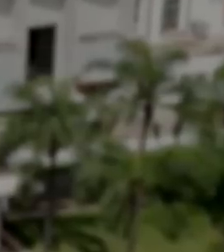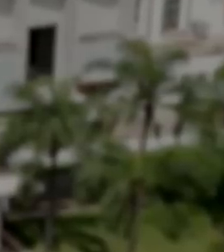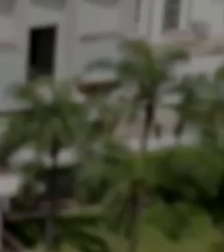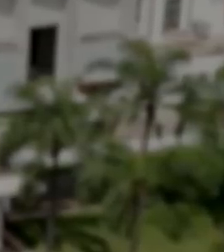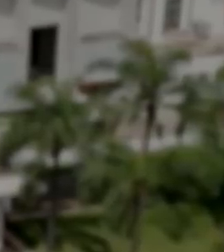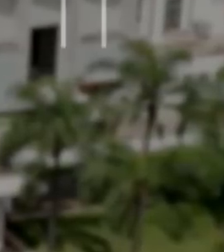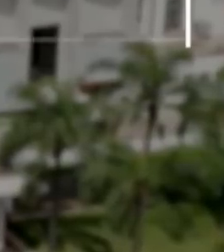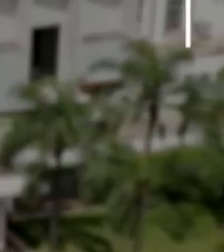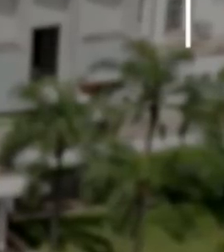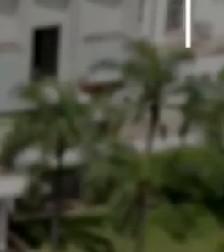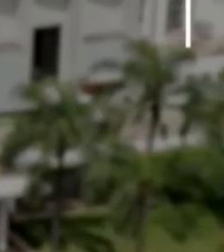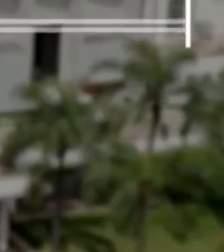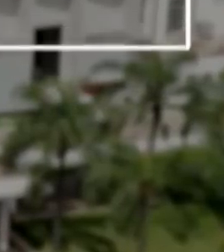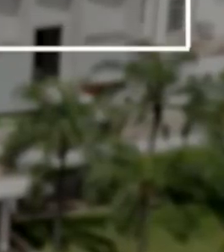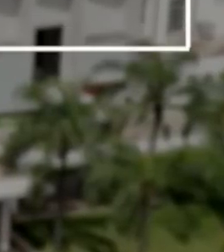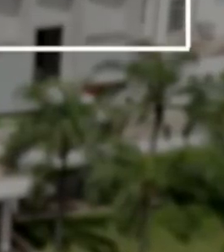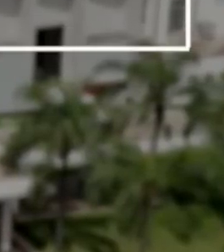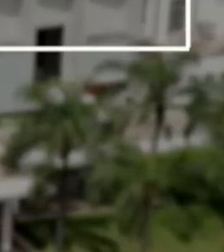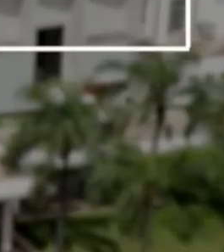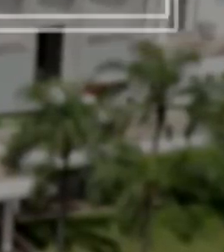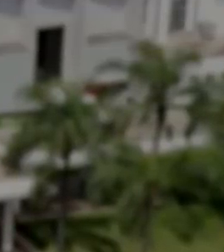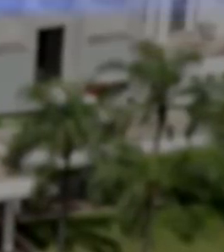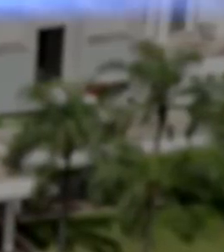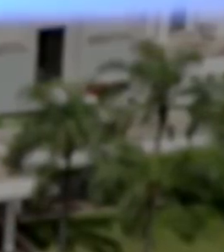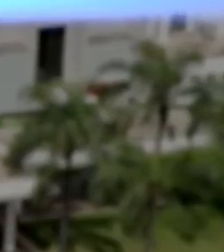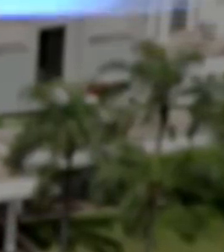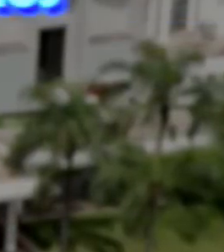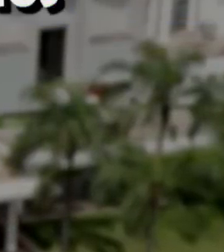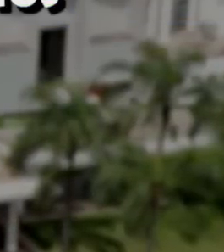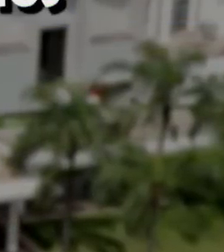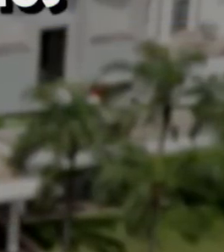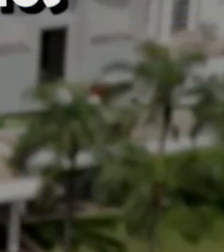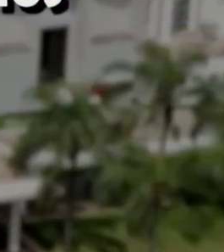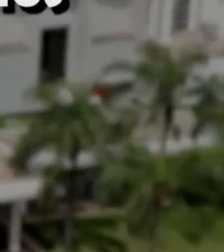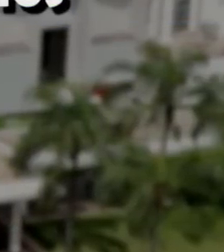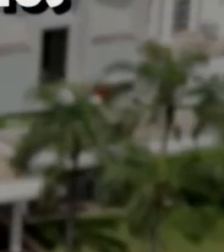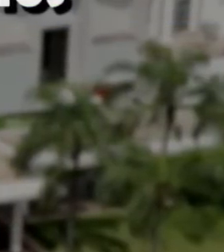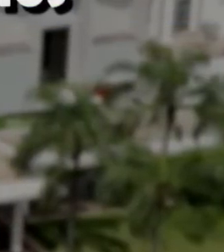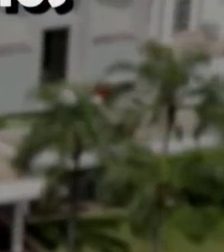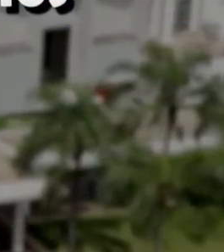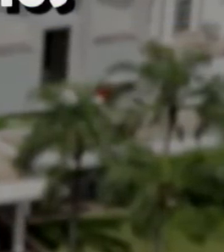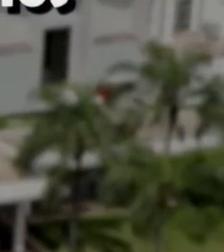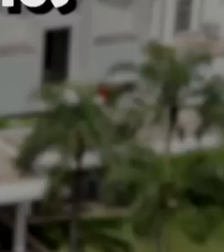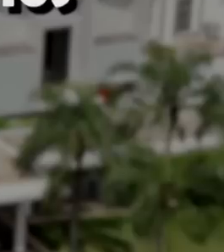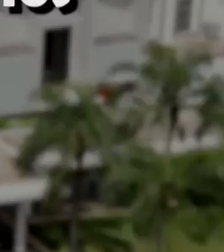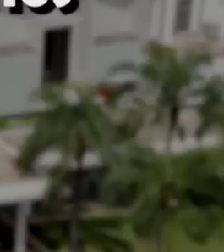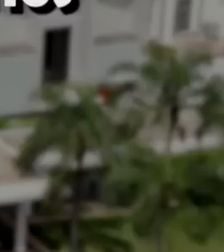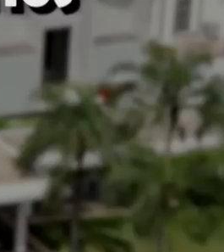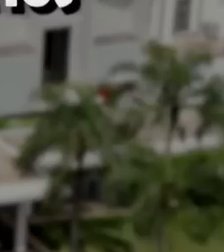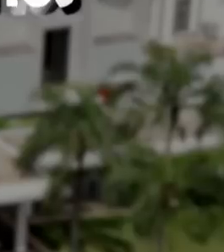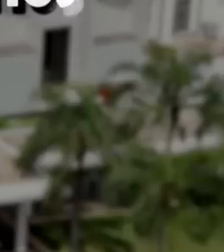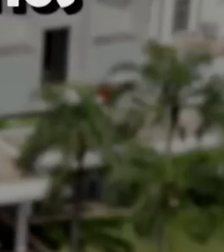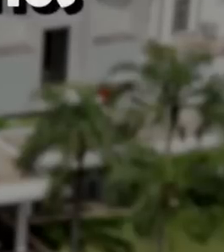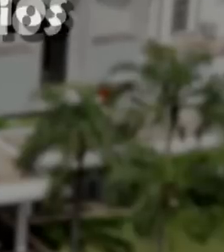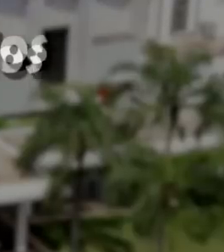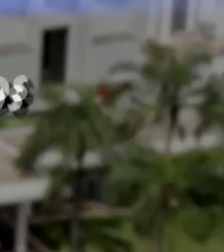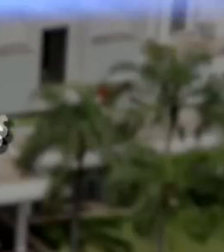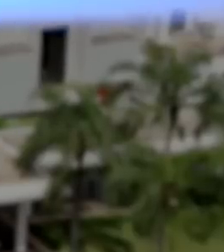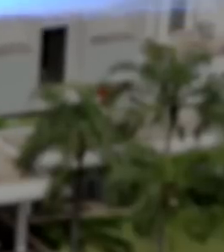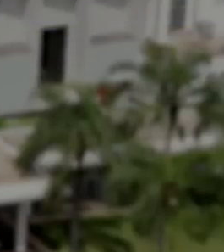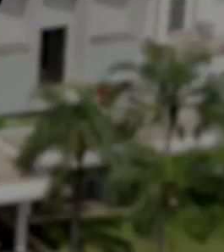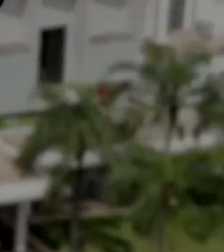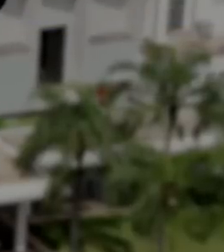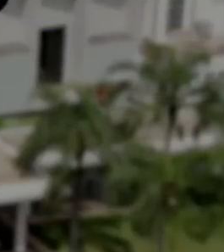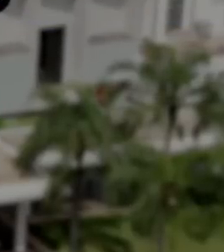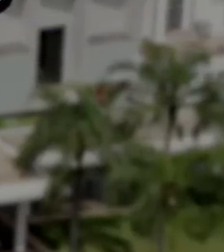cuidados. O Ministério Crescer agradece a Deus por cada uma das 80 crianças e 33 voluntários que participaram